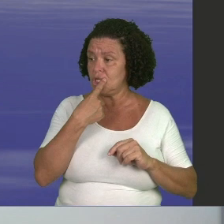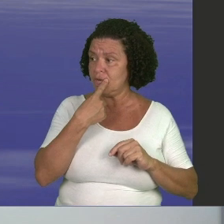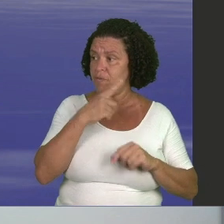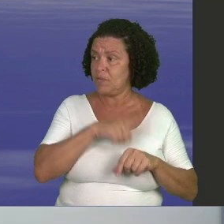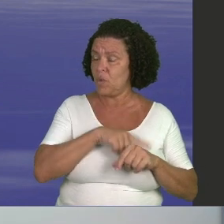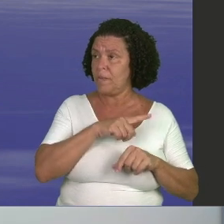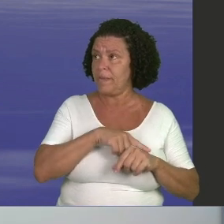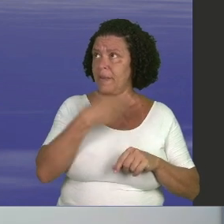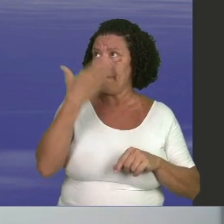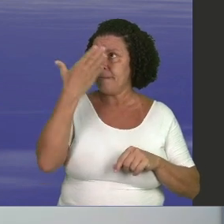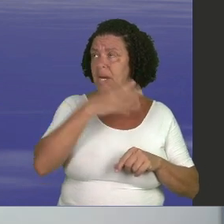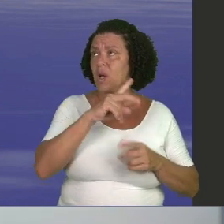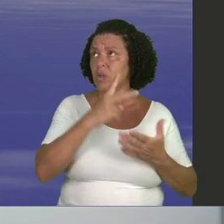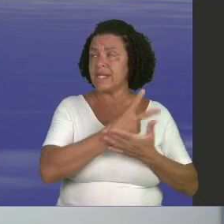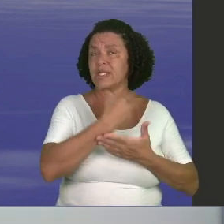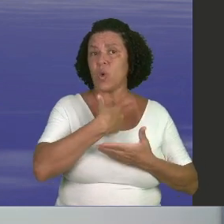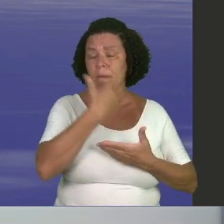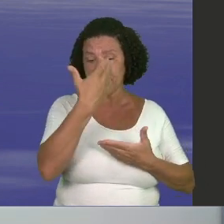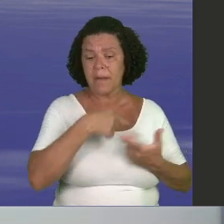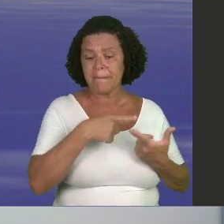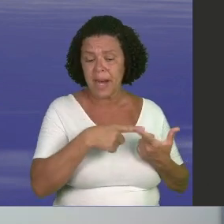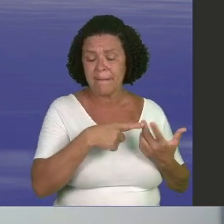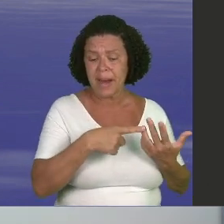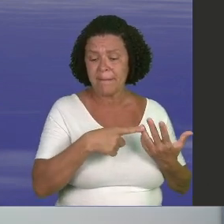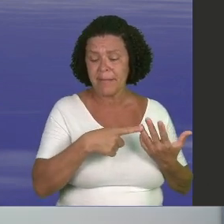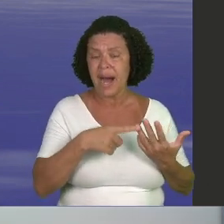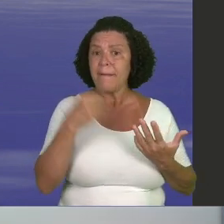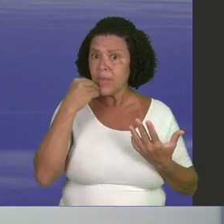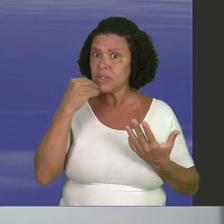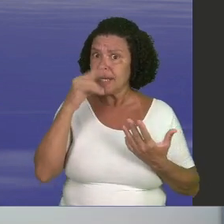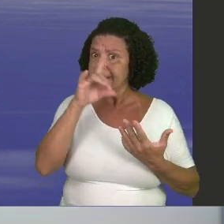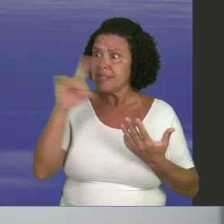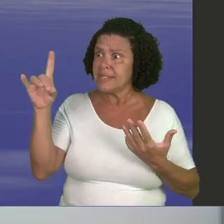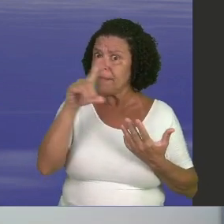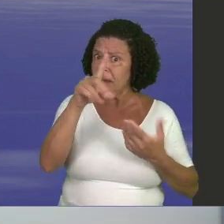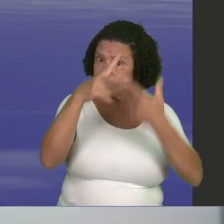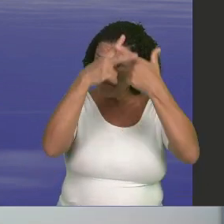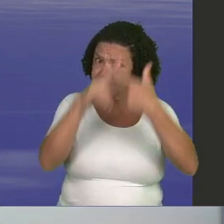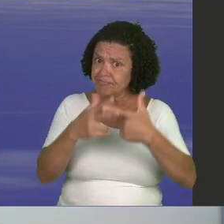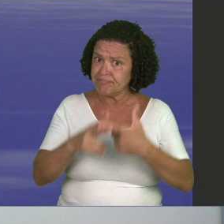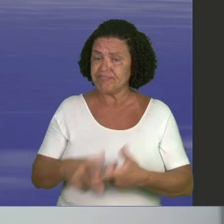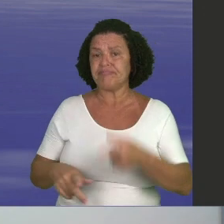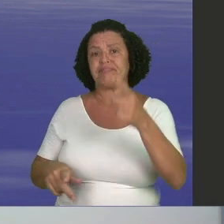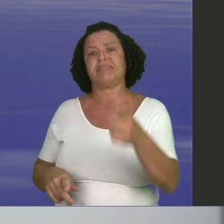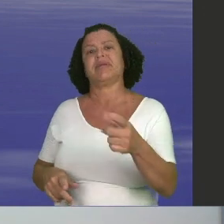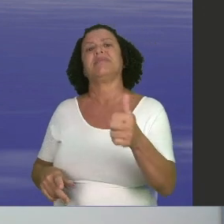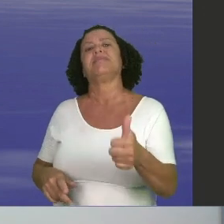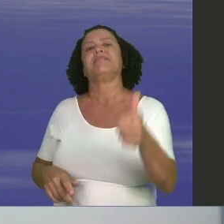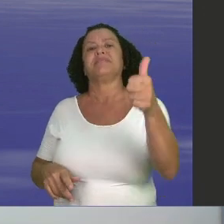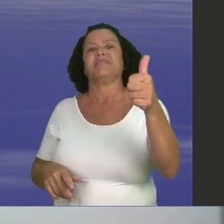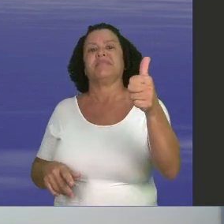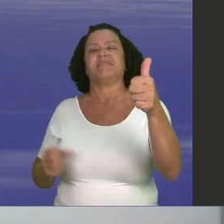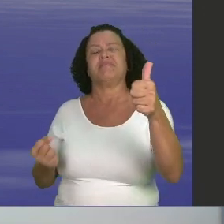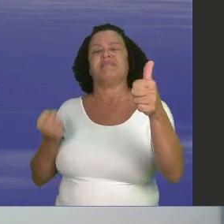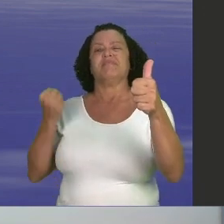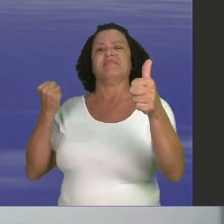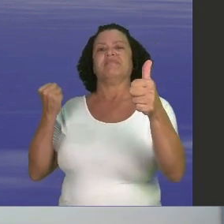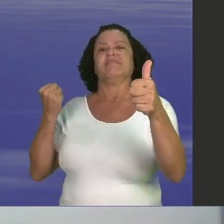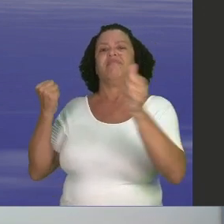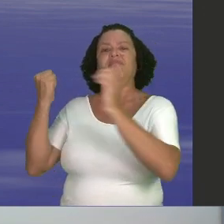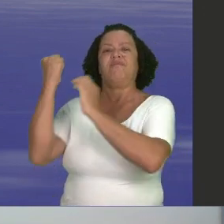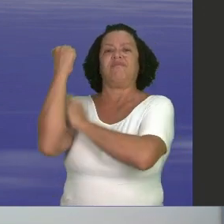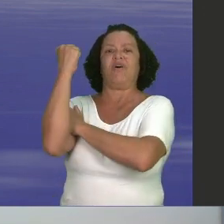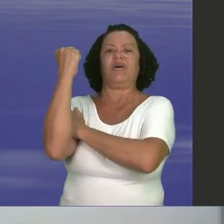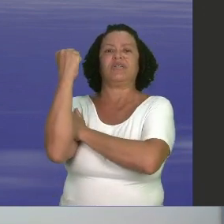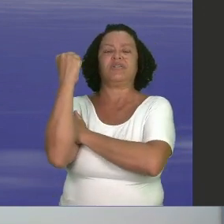momento oportuno e divino que foi dado para o seu reajuste. E você sairá muito mais fortalecido